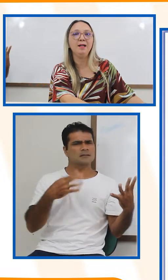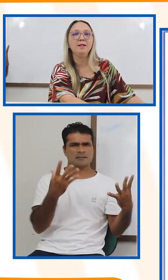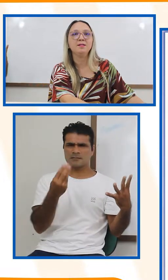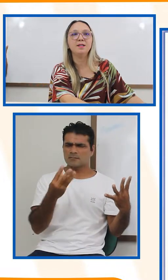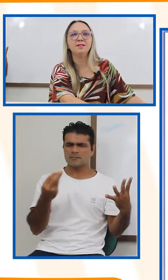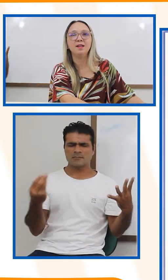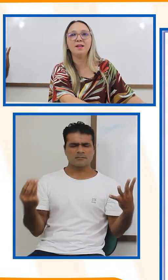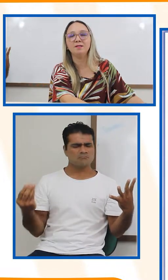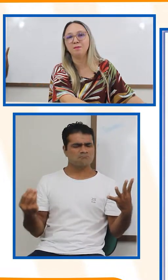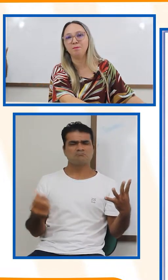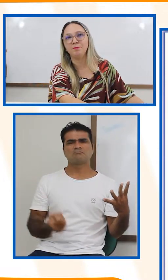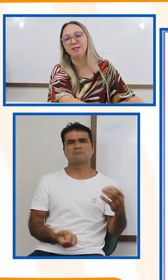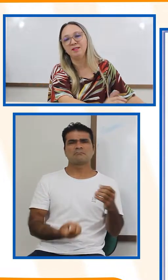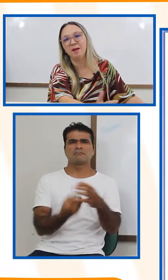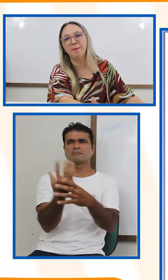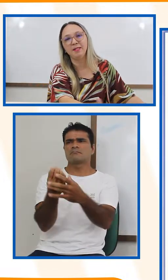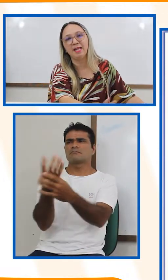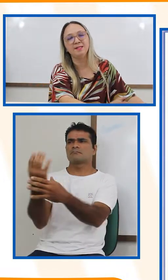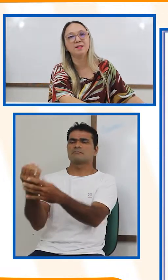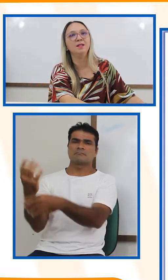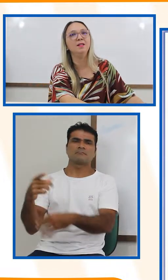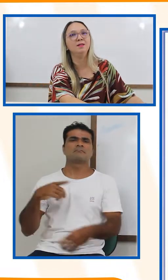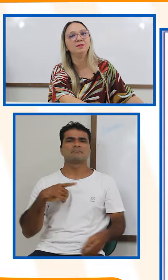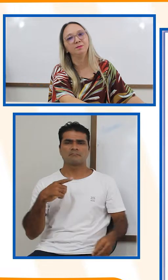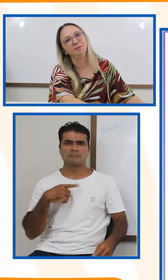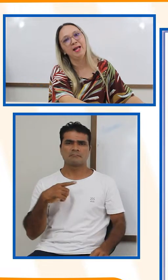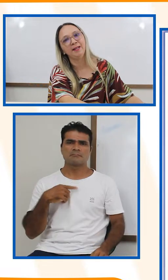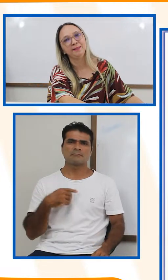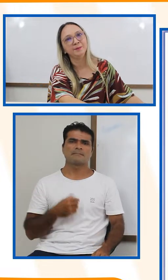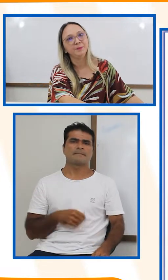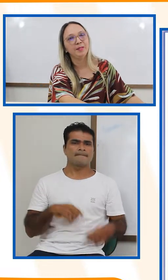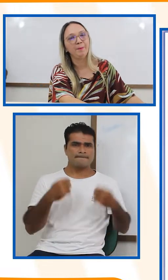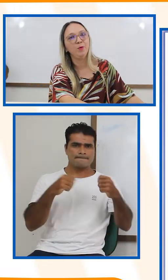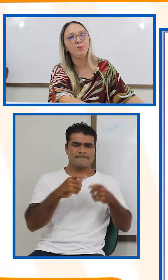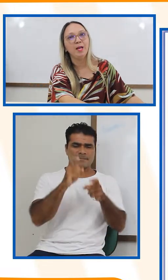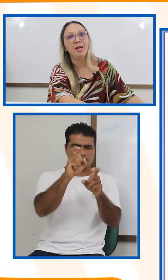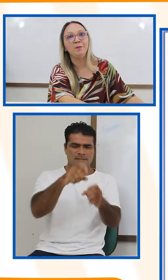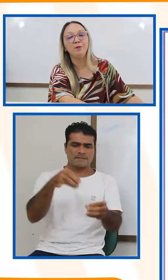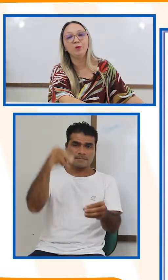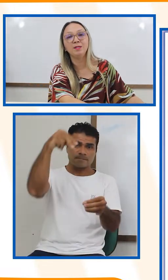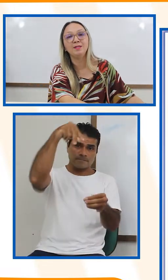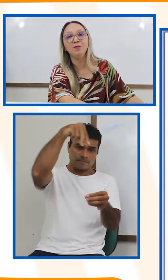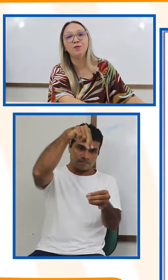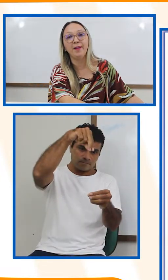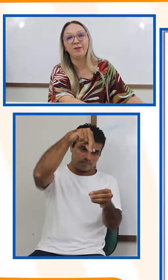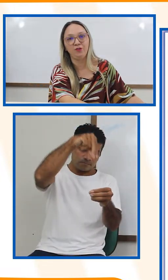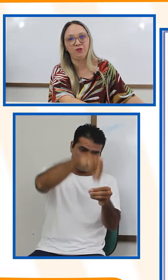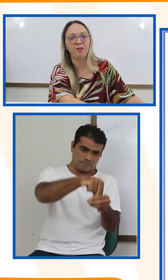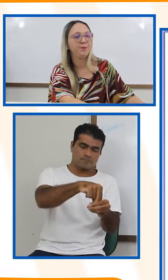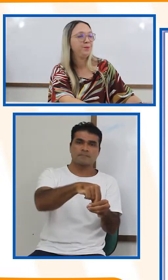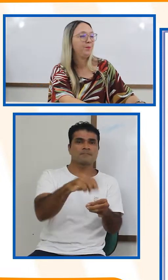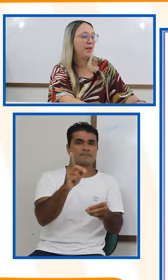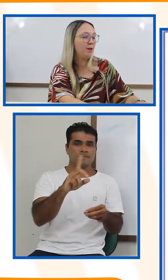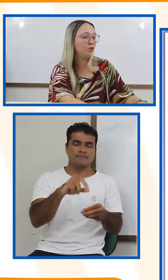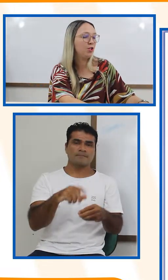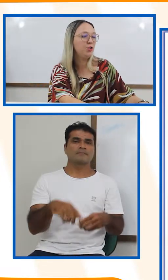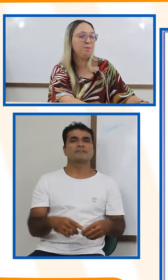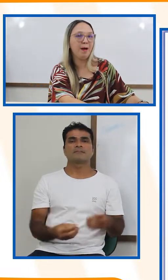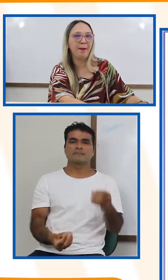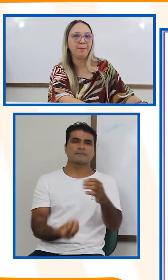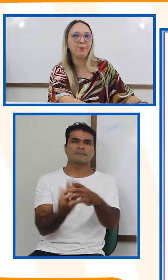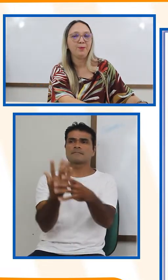tá? Sem ter plantação, nada, tá bom? É uma fruta silvestre, é